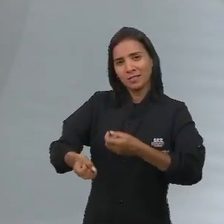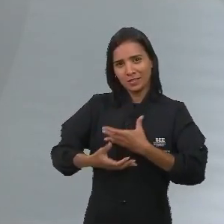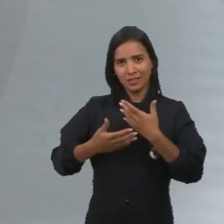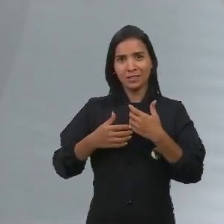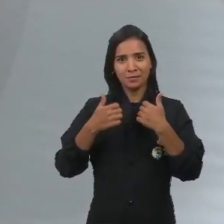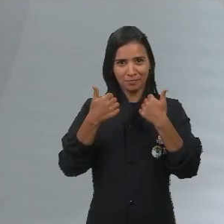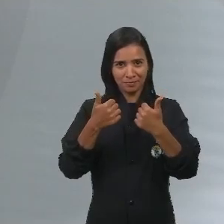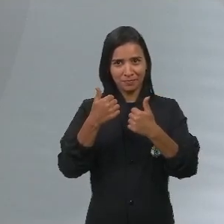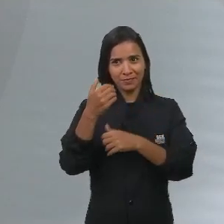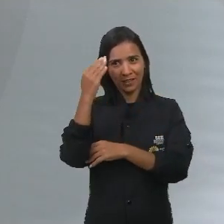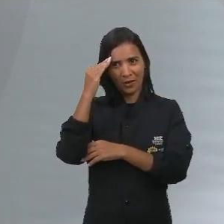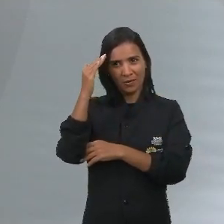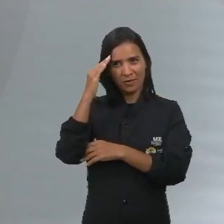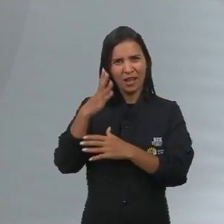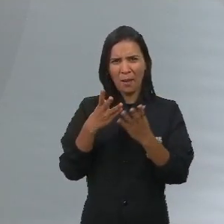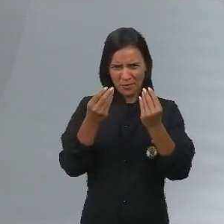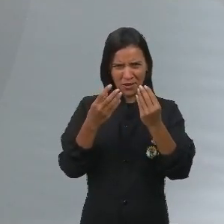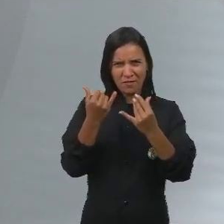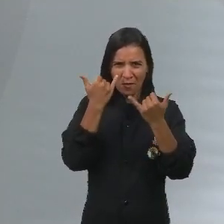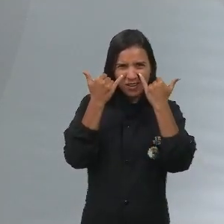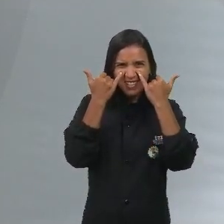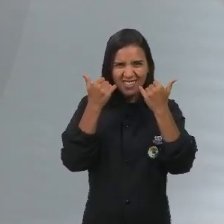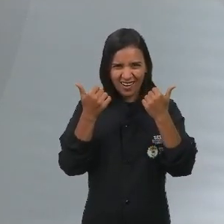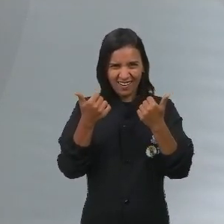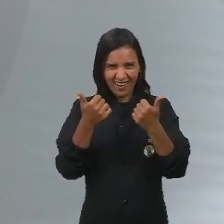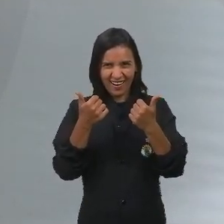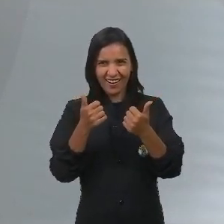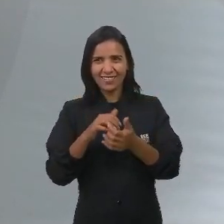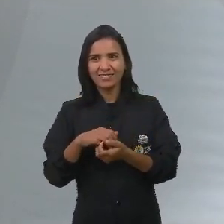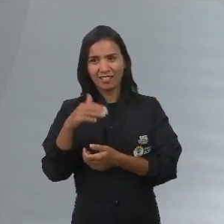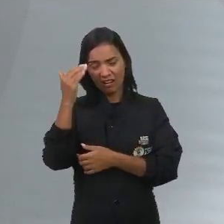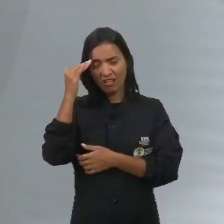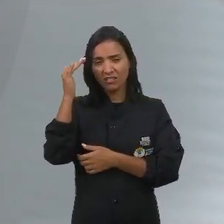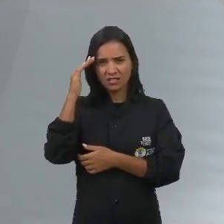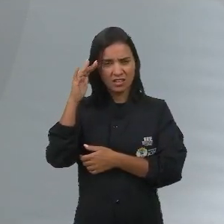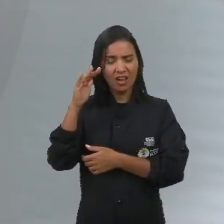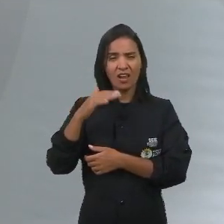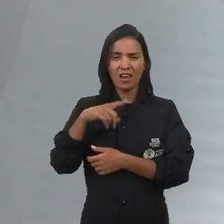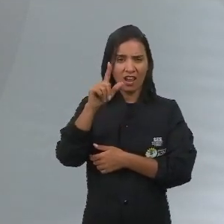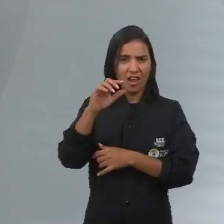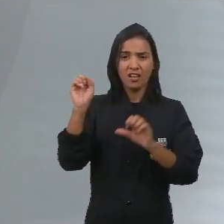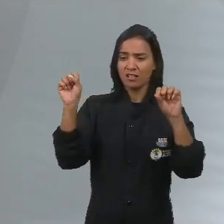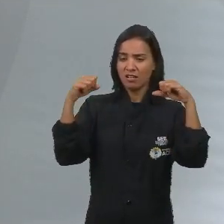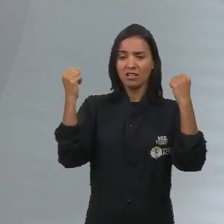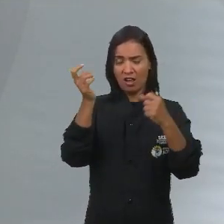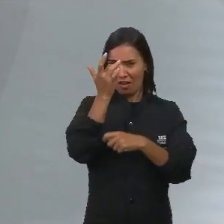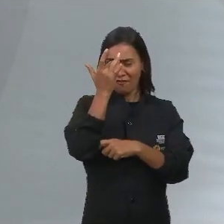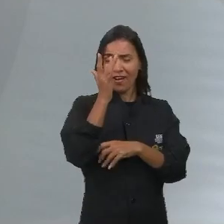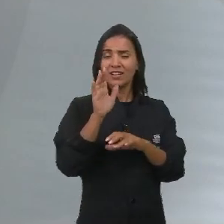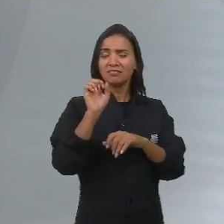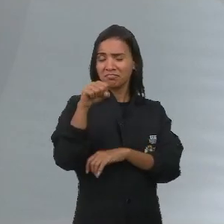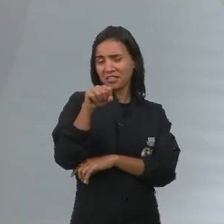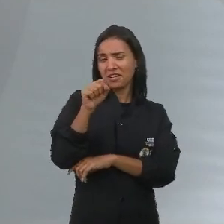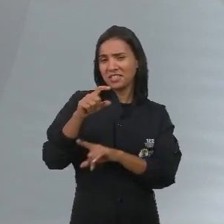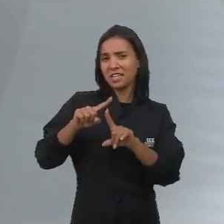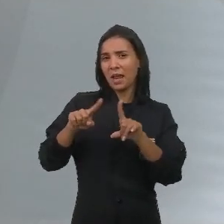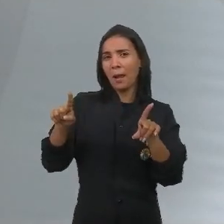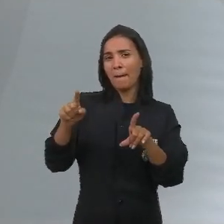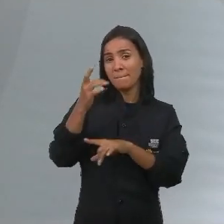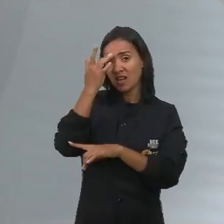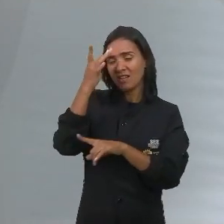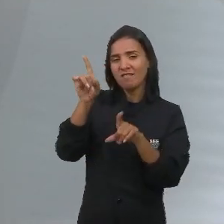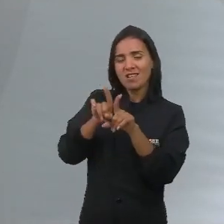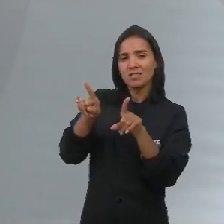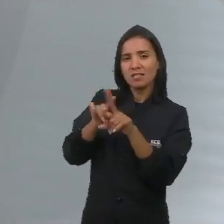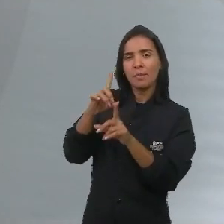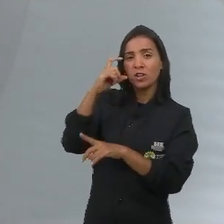compreendido Gente é muita informação vocês não esperavam que ia ter tudo isso eu falei educação física ela é fácil ela é fácil mas por ser fácil ela se torna difícil